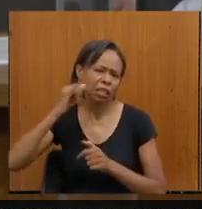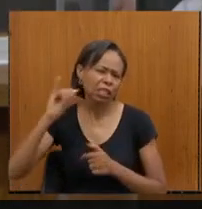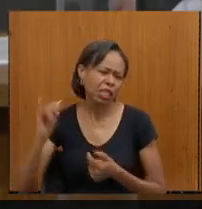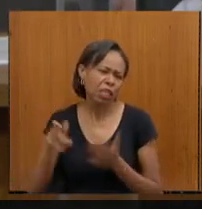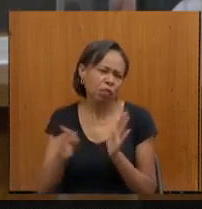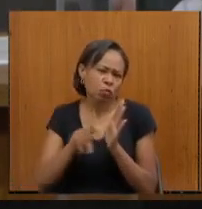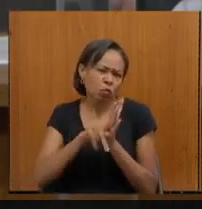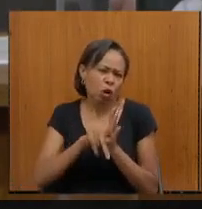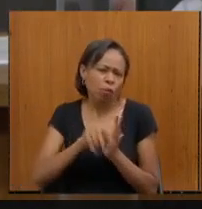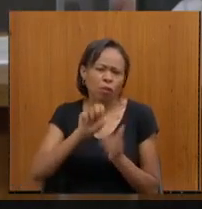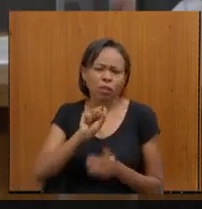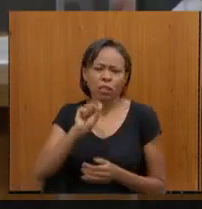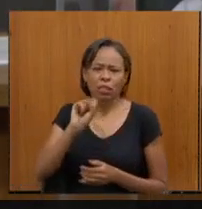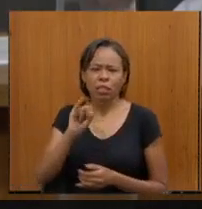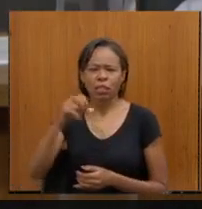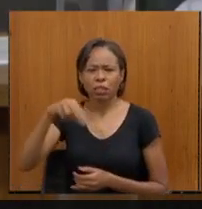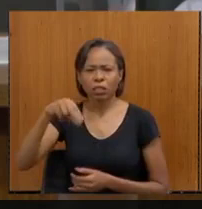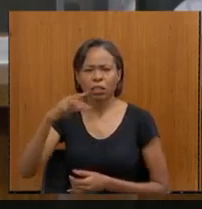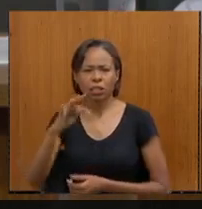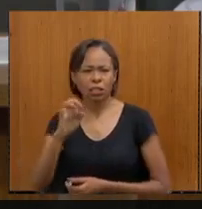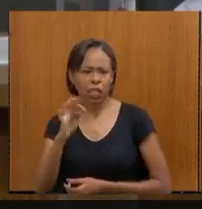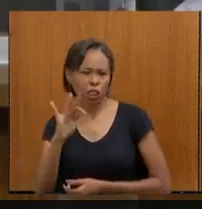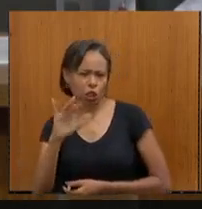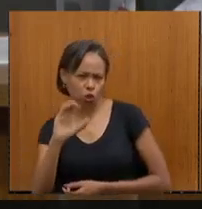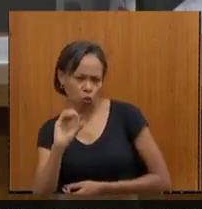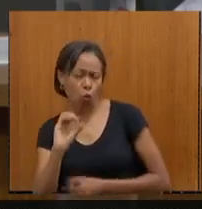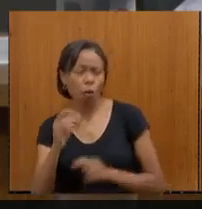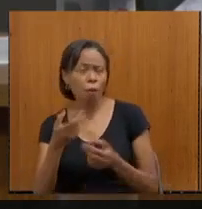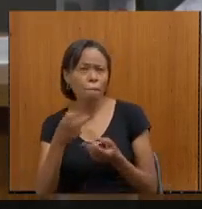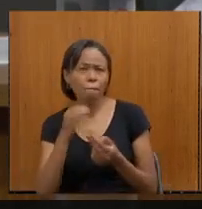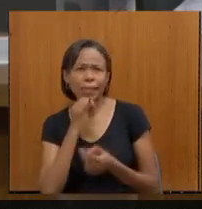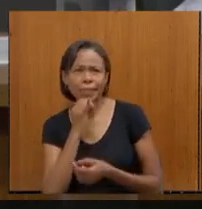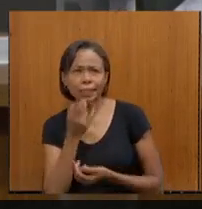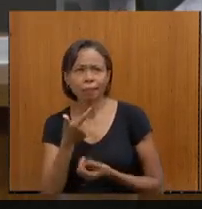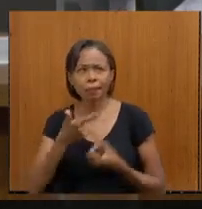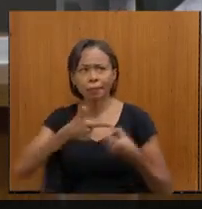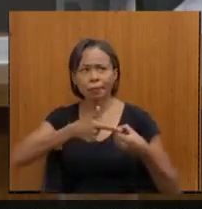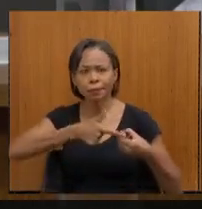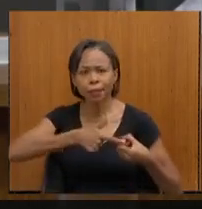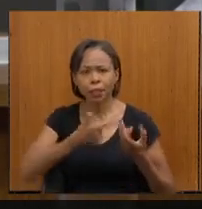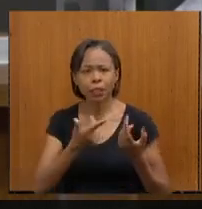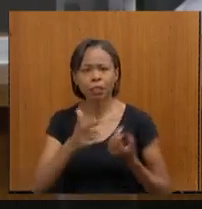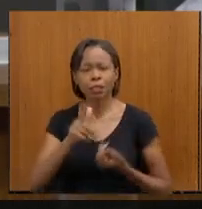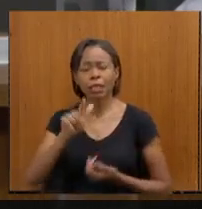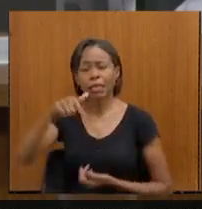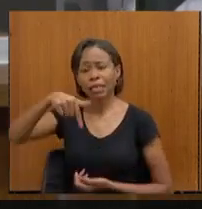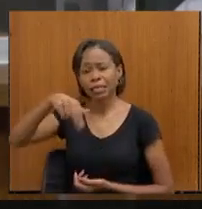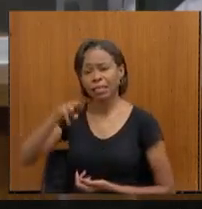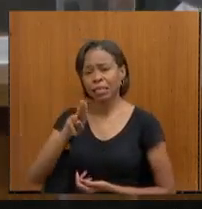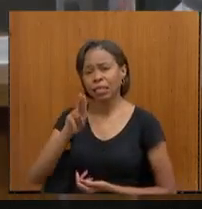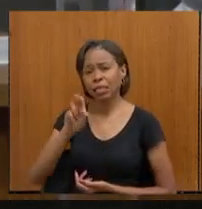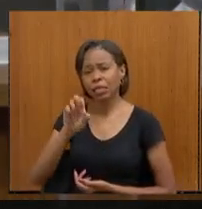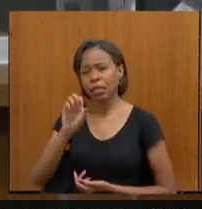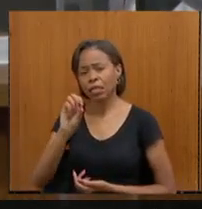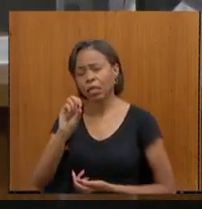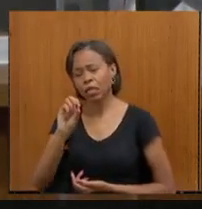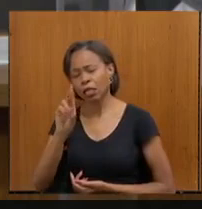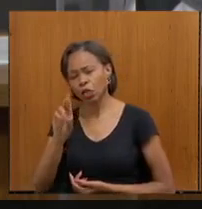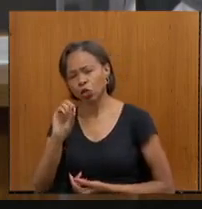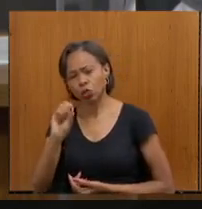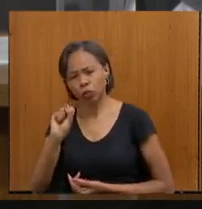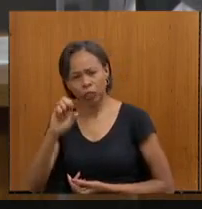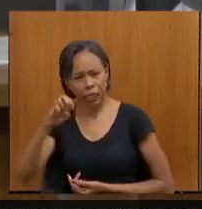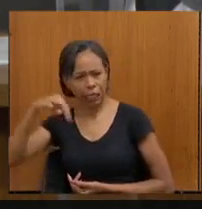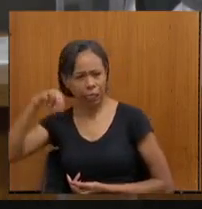sintéticos como por exemplo uma gasolina sintética um querosene sintética pode usar só na indústria